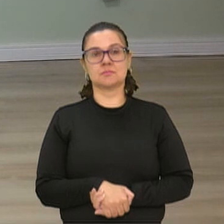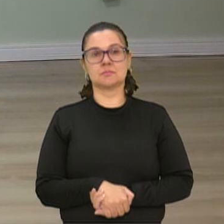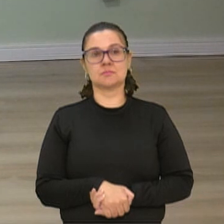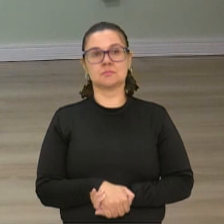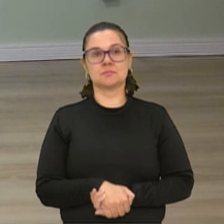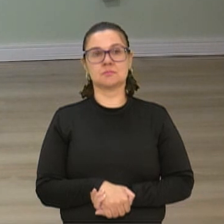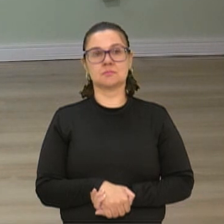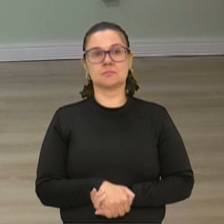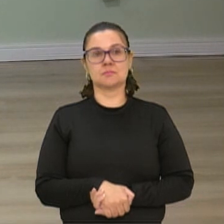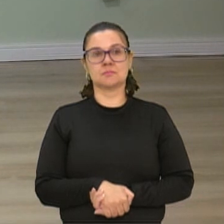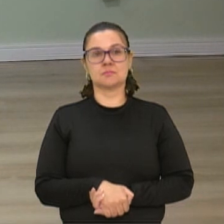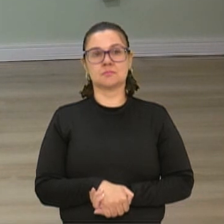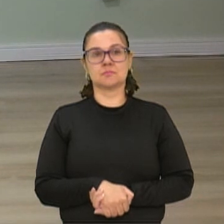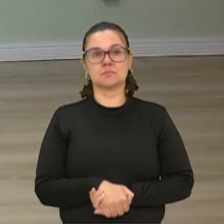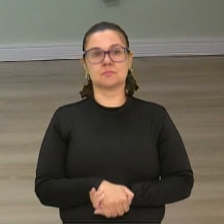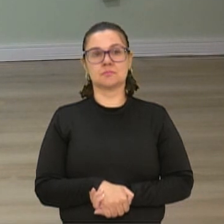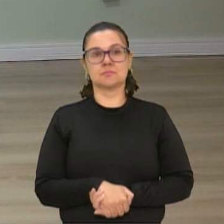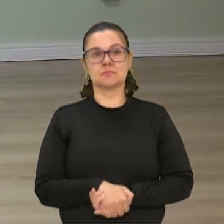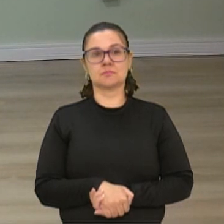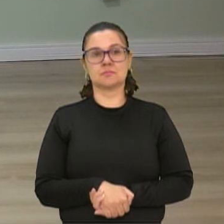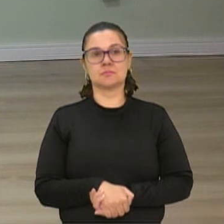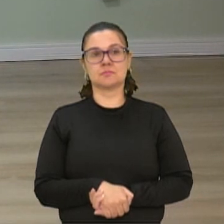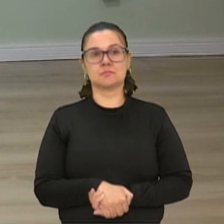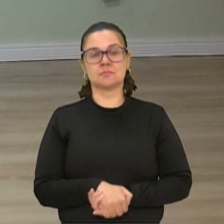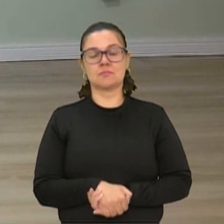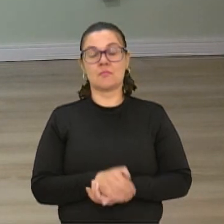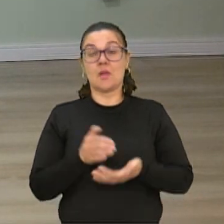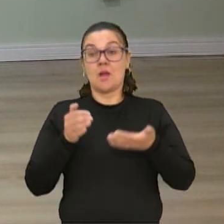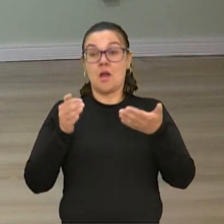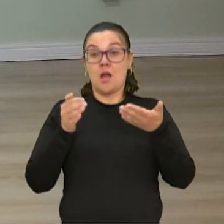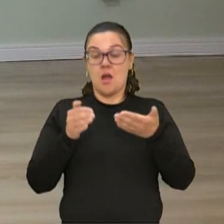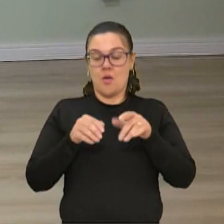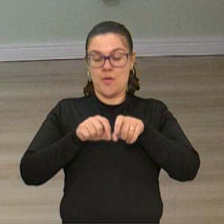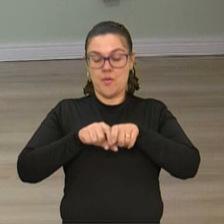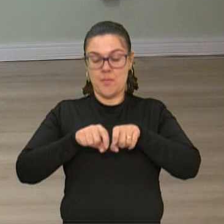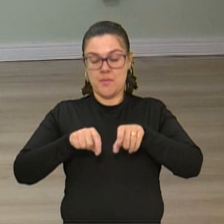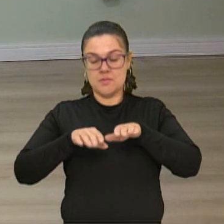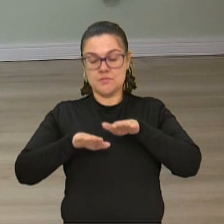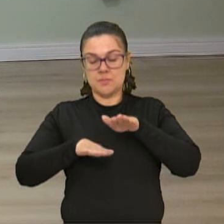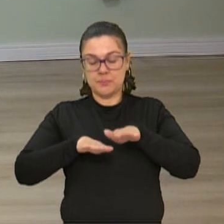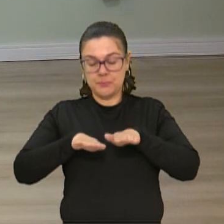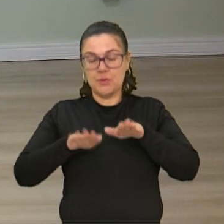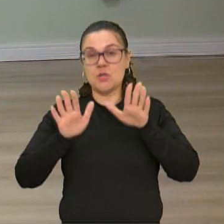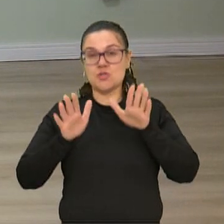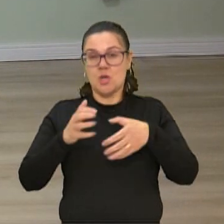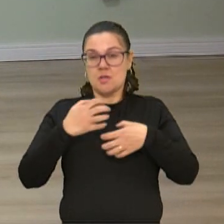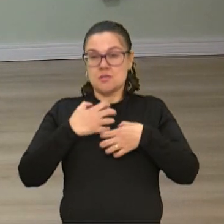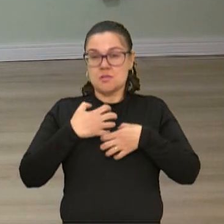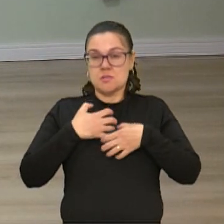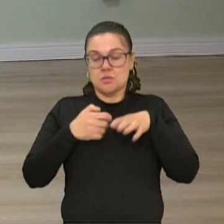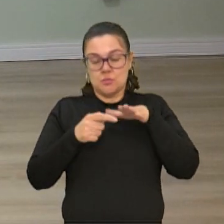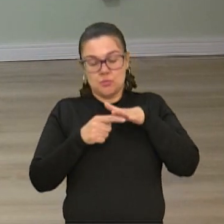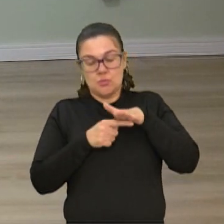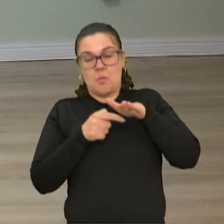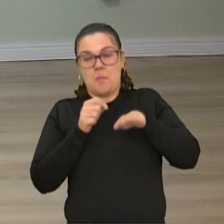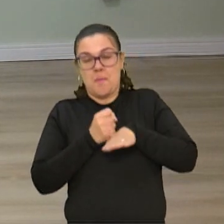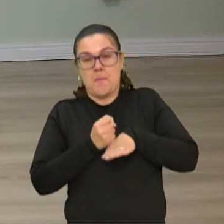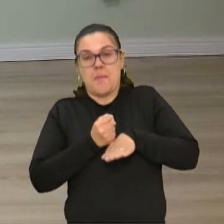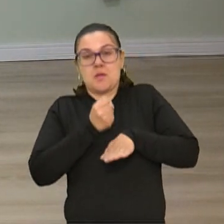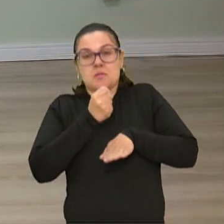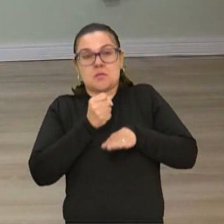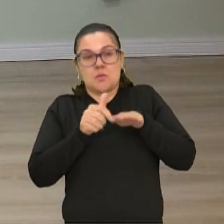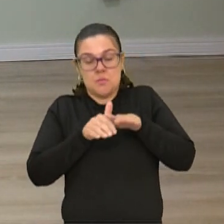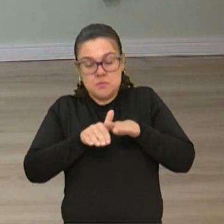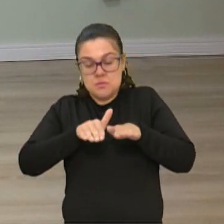E agora, lentamente, se retire do bastão. Saia do bastão